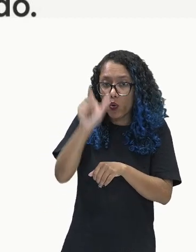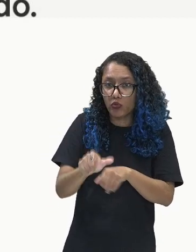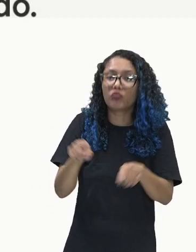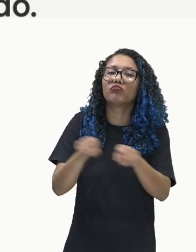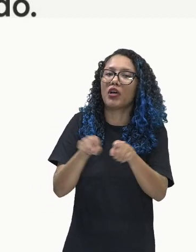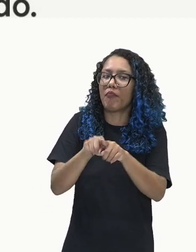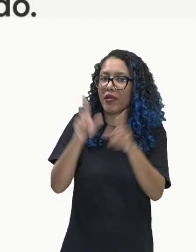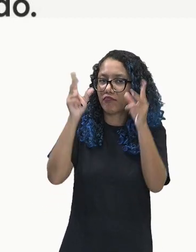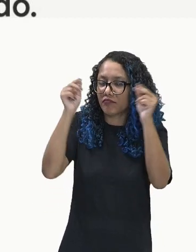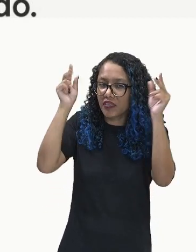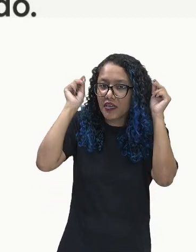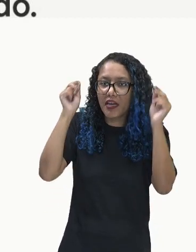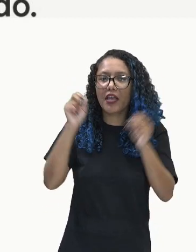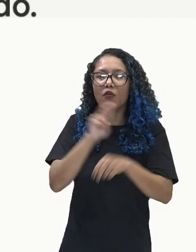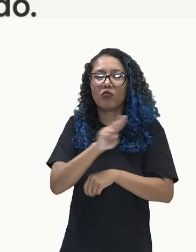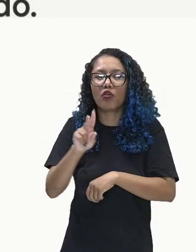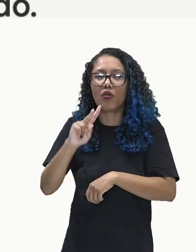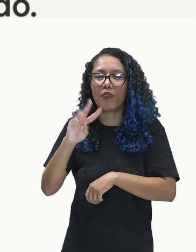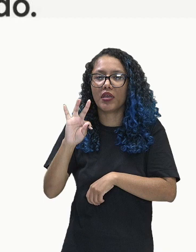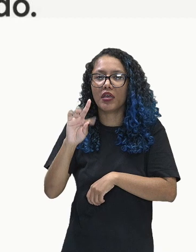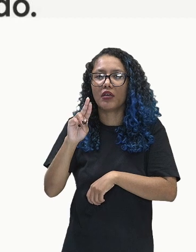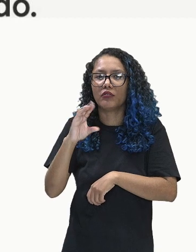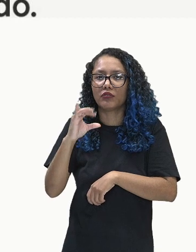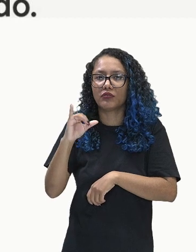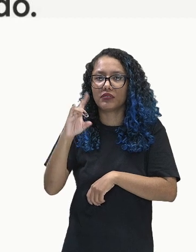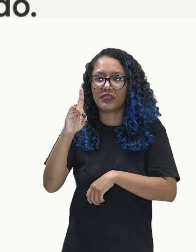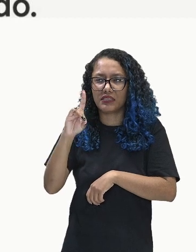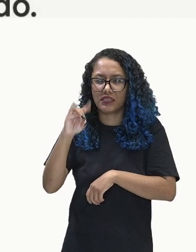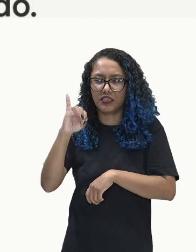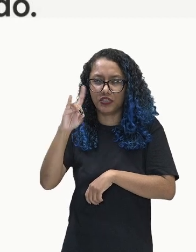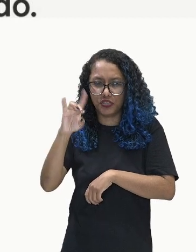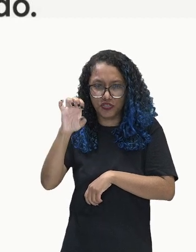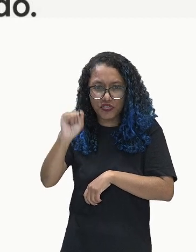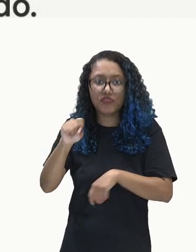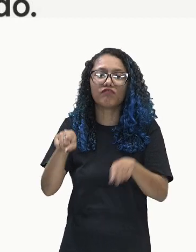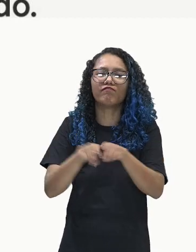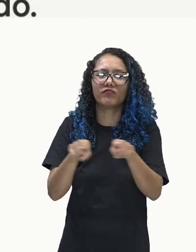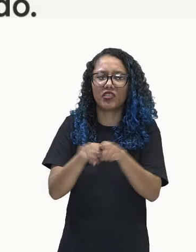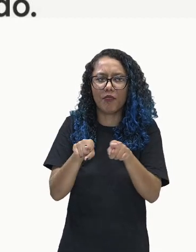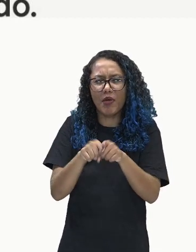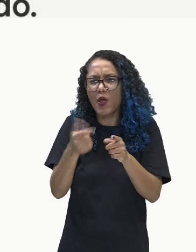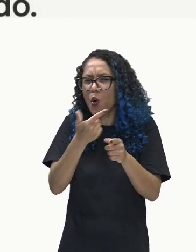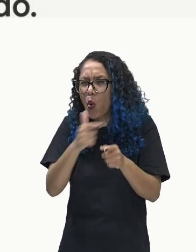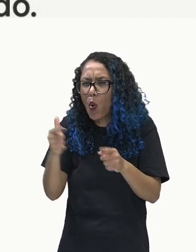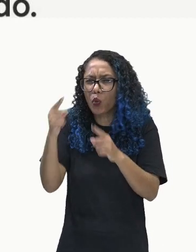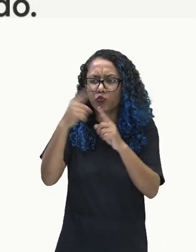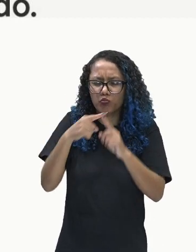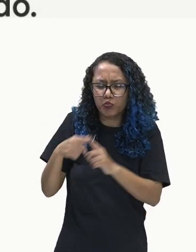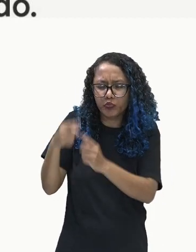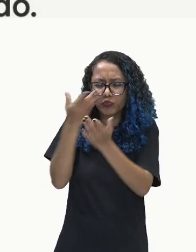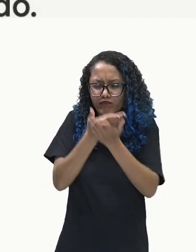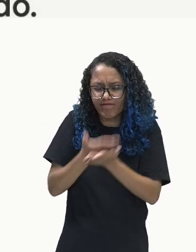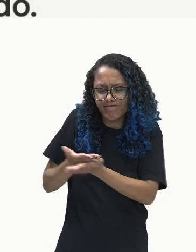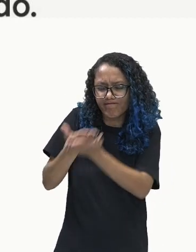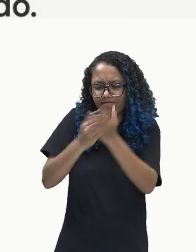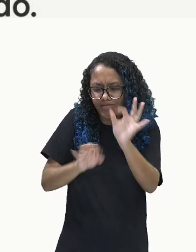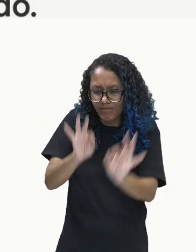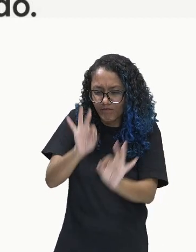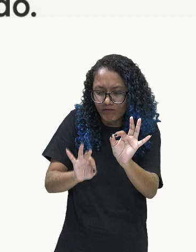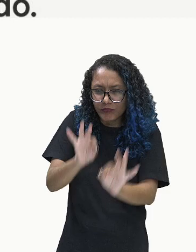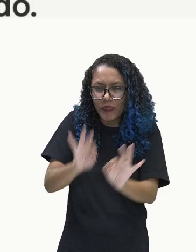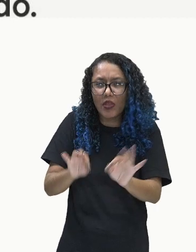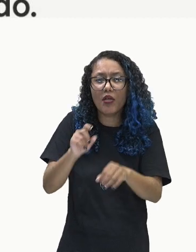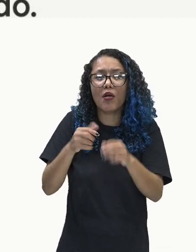grego, Tucídides, outro pensador grego, realizou estudos mais elaborados em que combinava